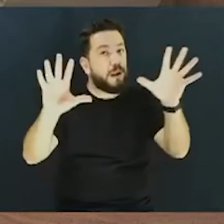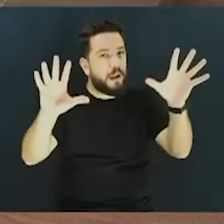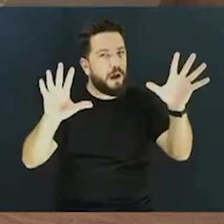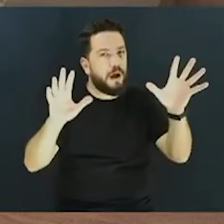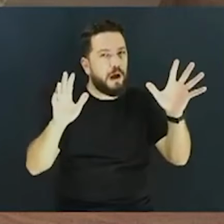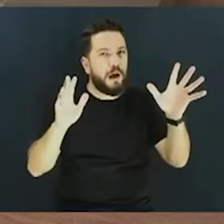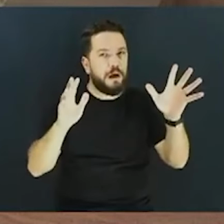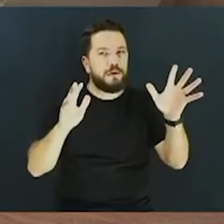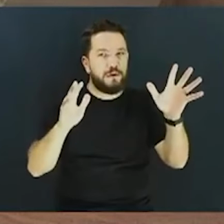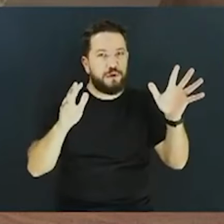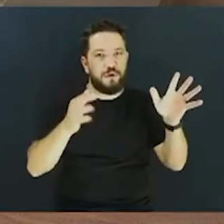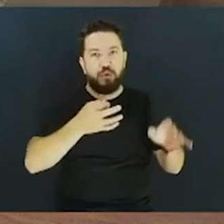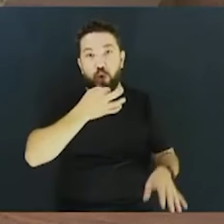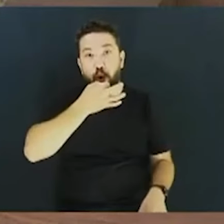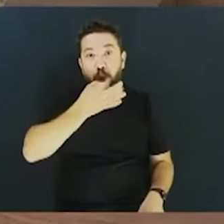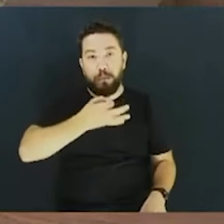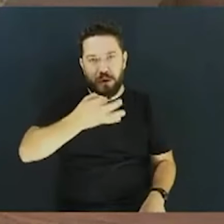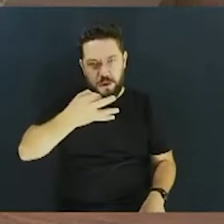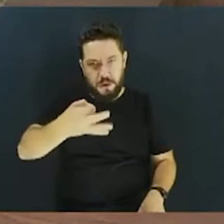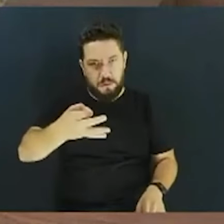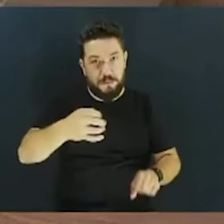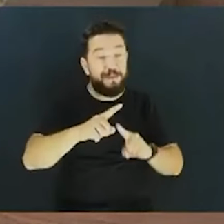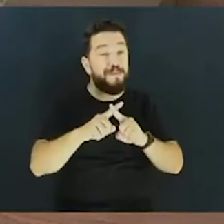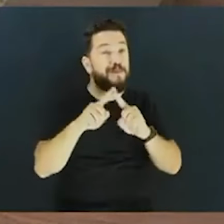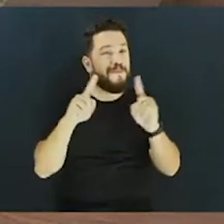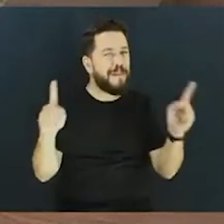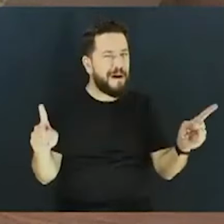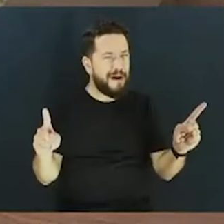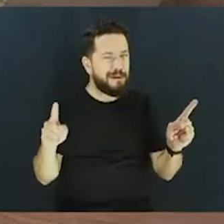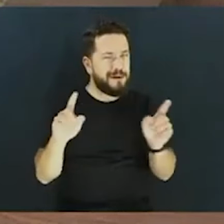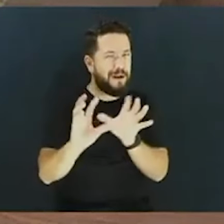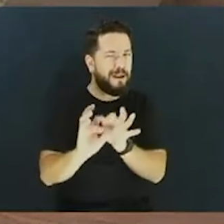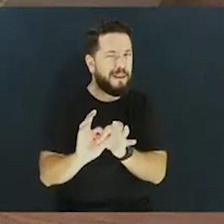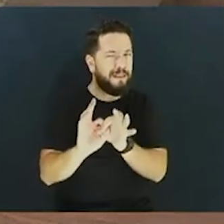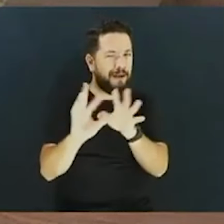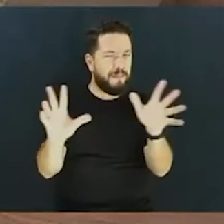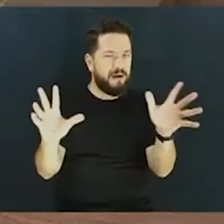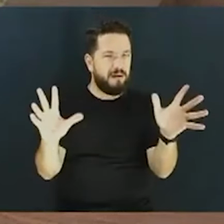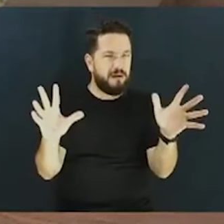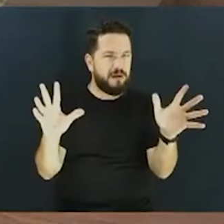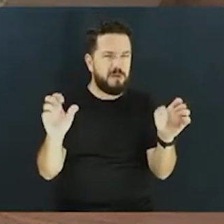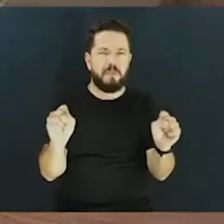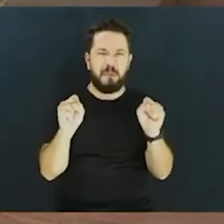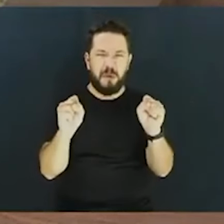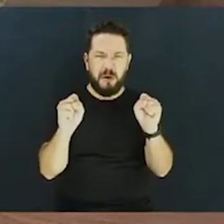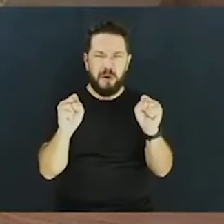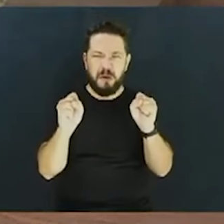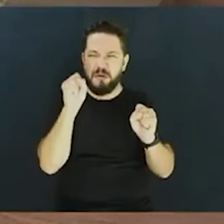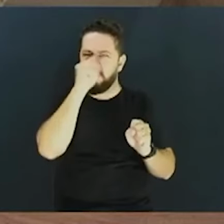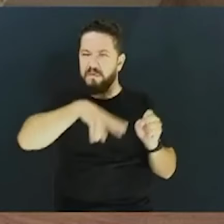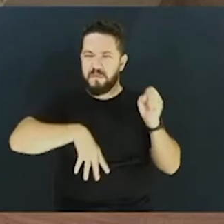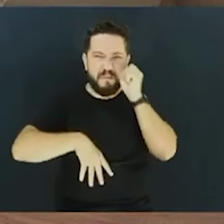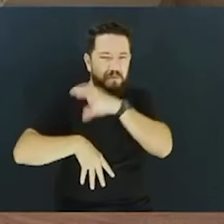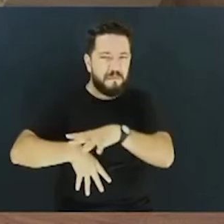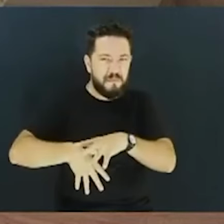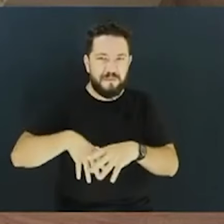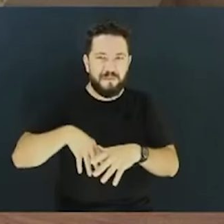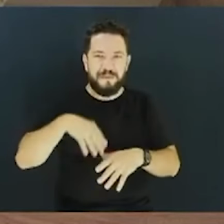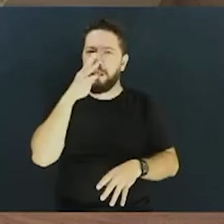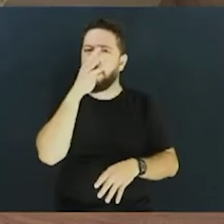expressão não trate de fatos que são fake news, que são